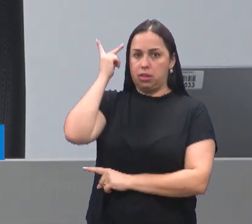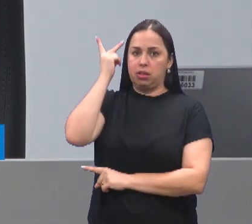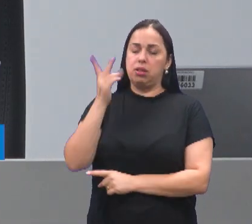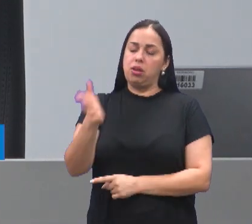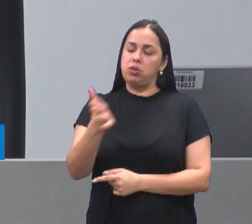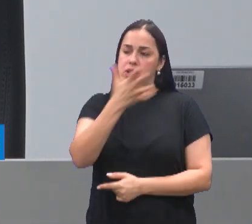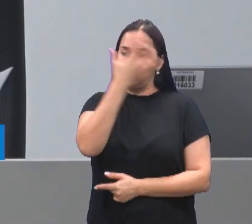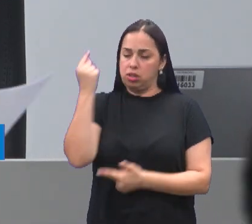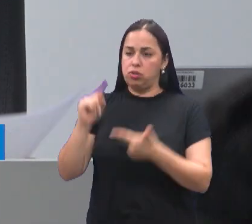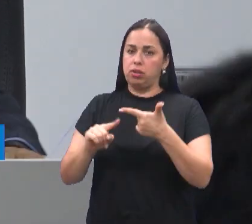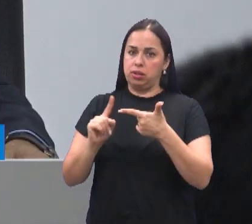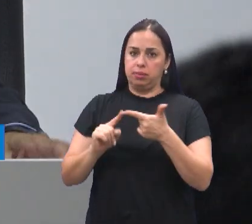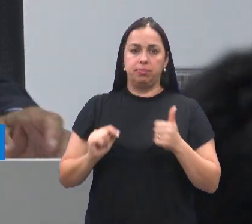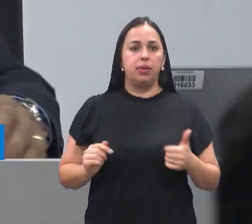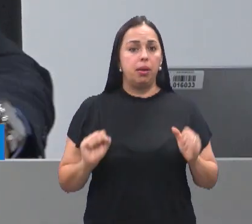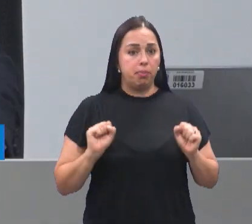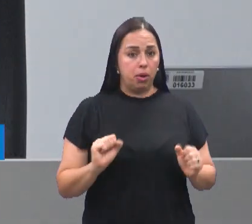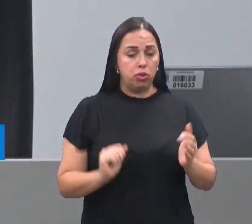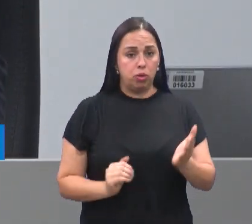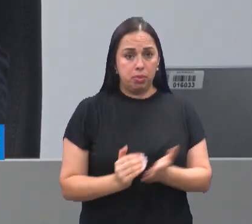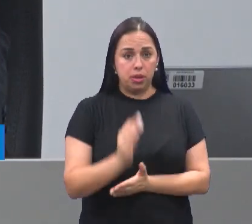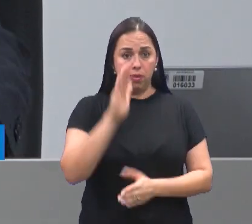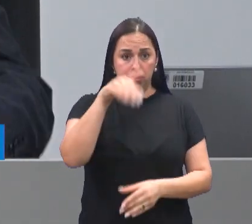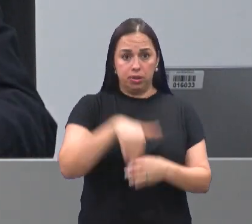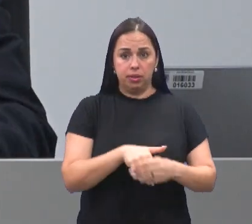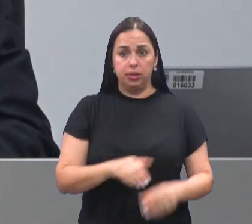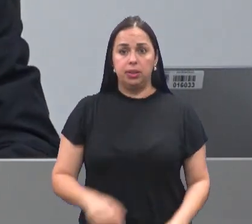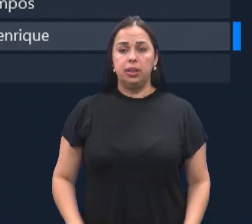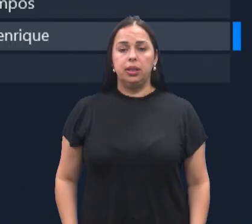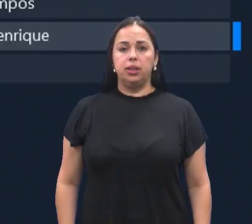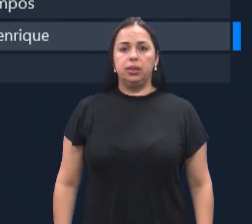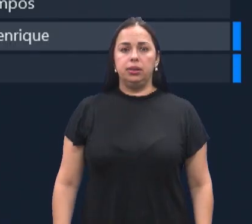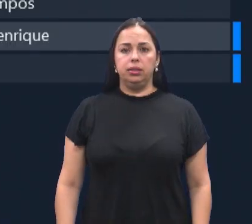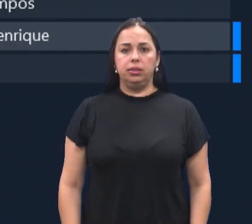Excelência. Aberta a votação.